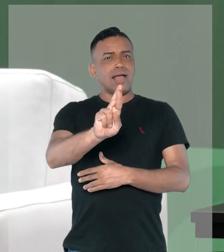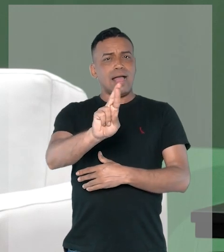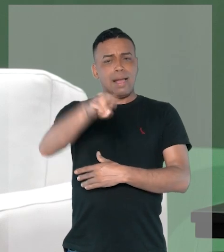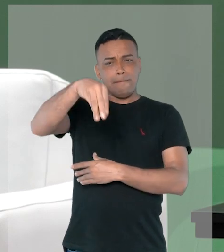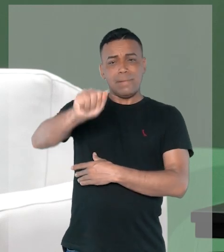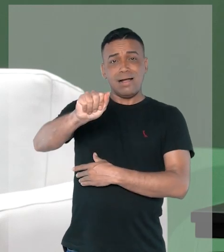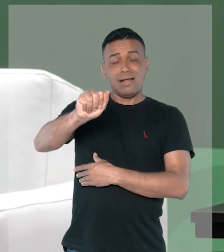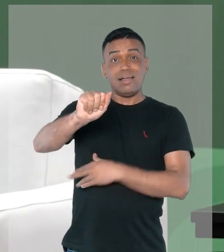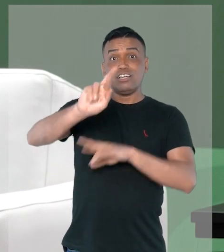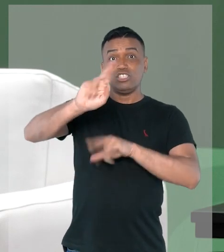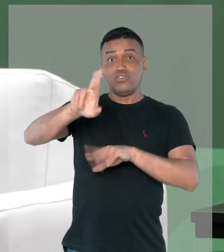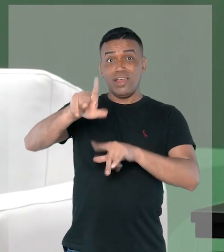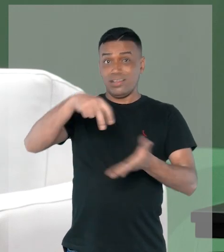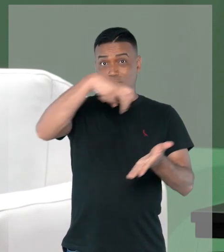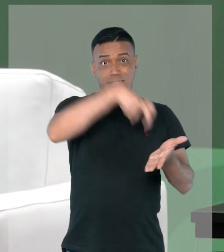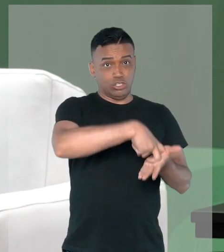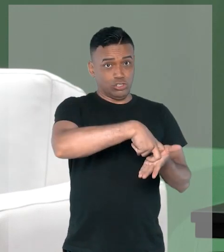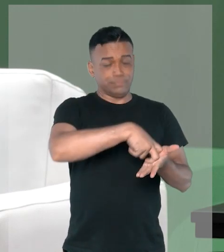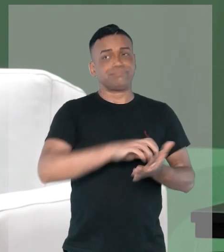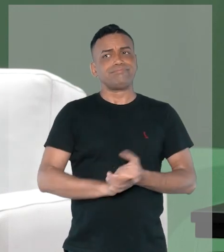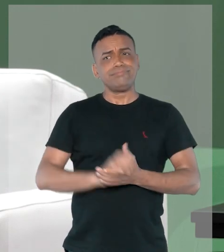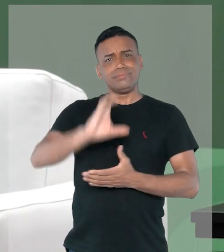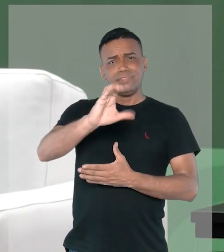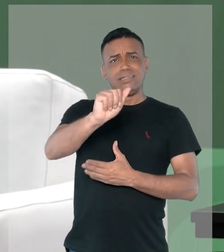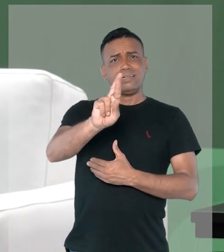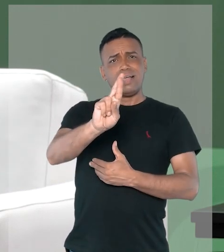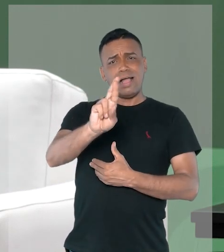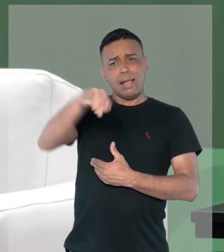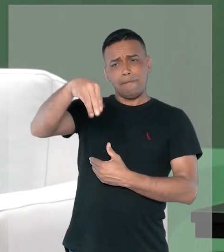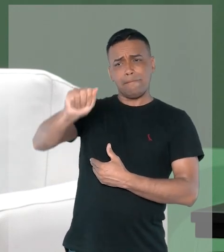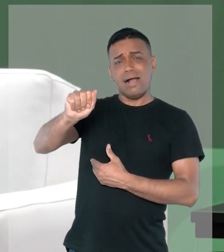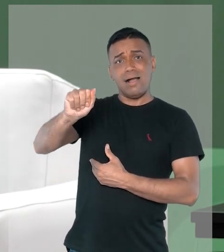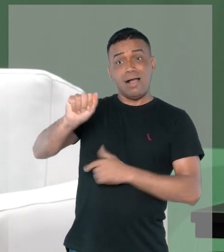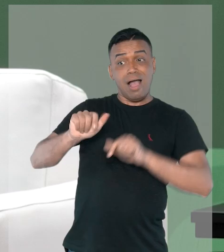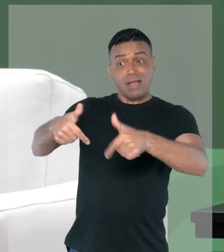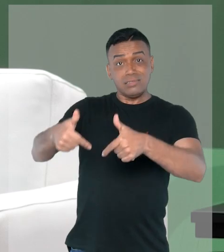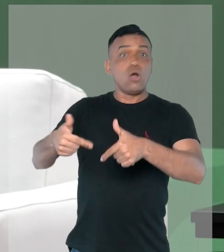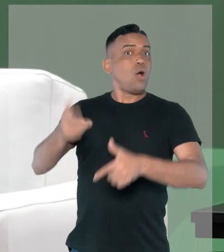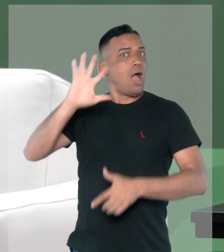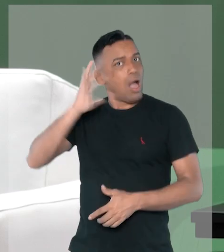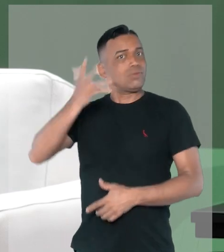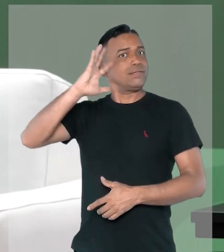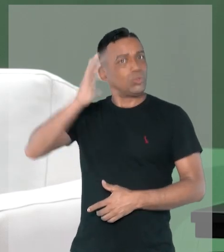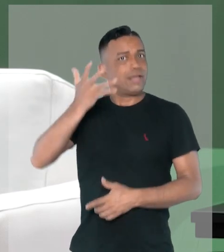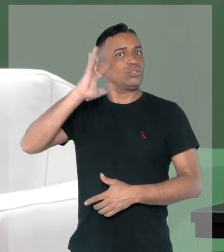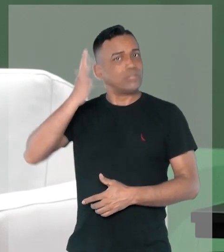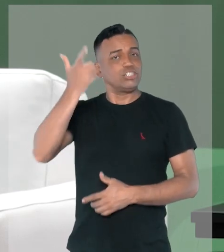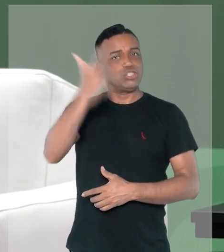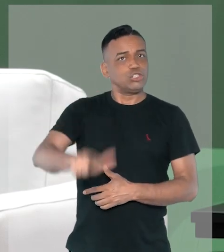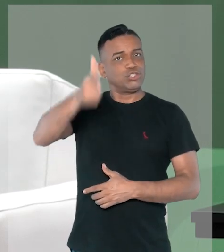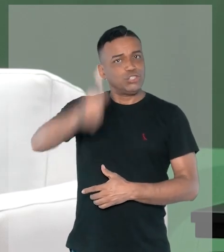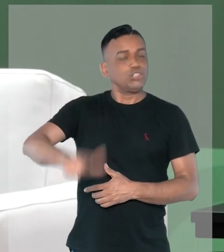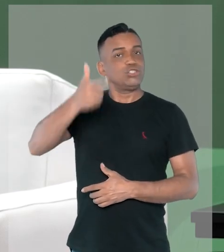castigo. Karma são ações que têm tendência a ser repetidas. Você tem uma ação que